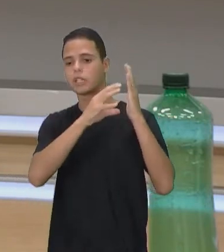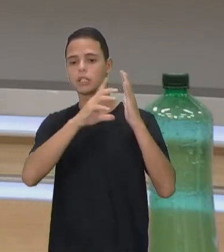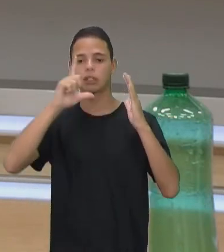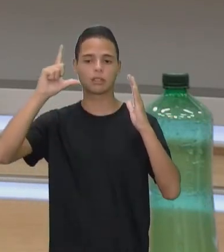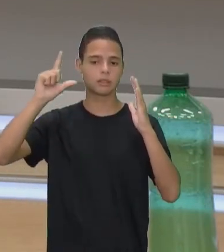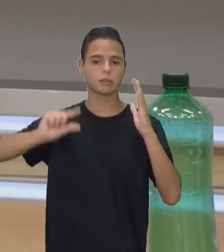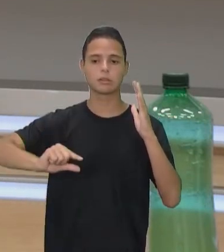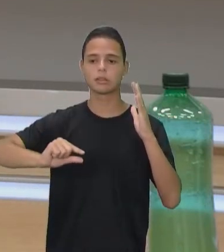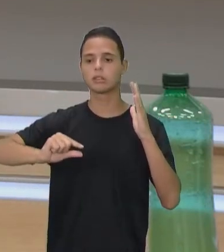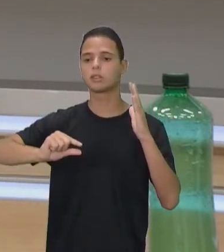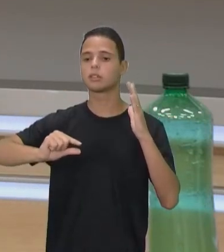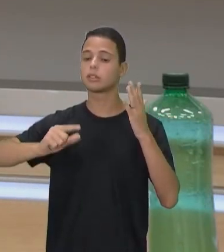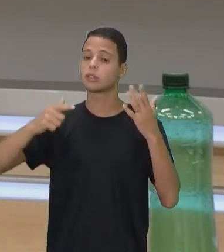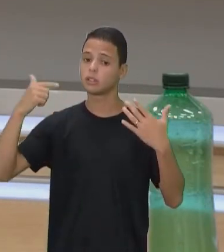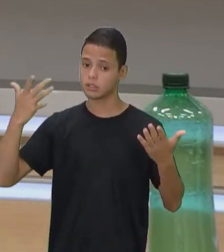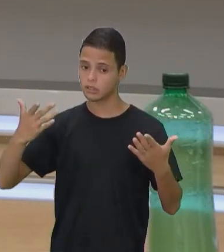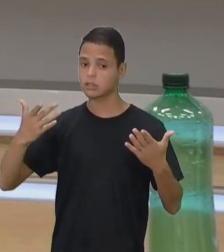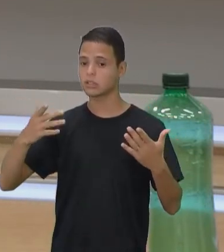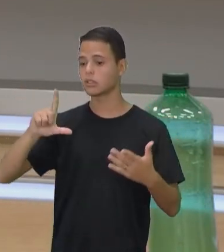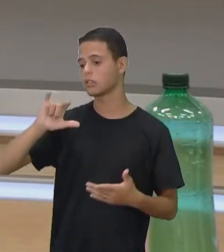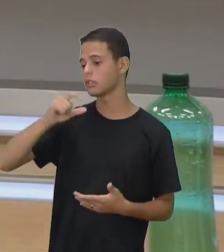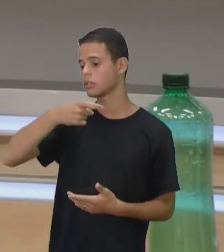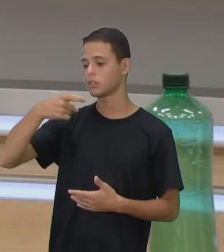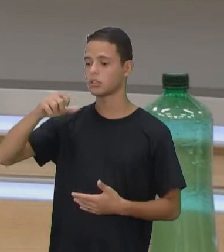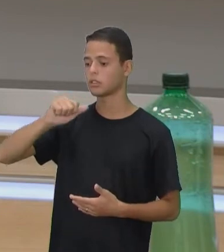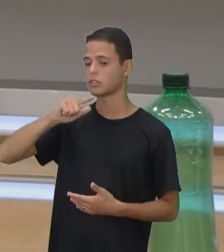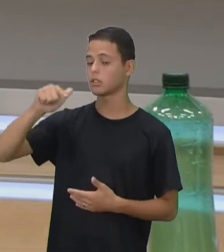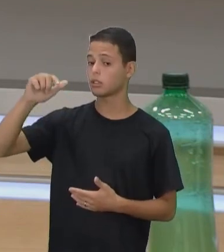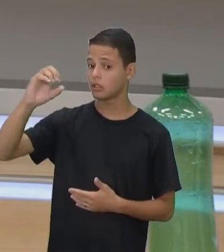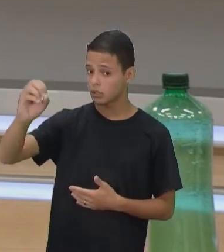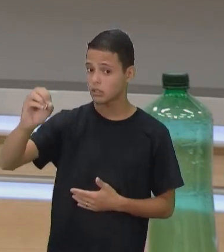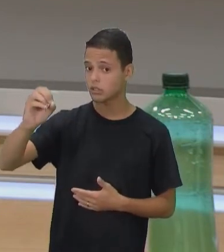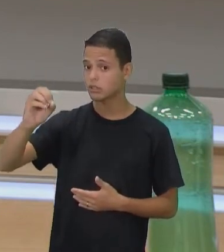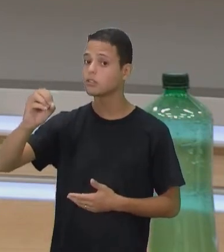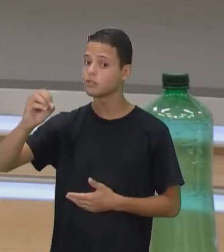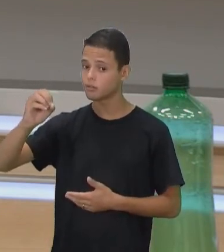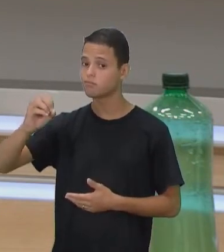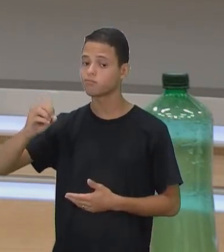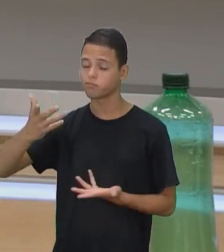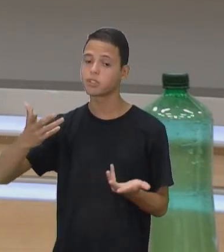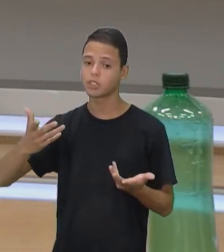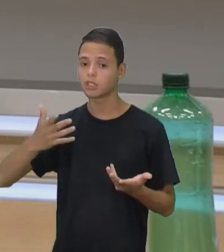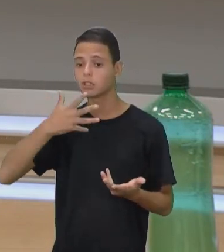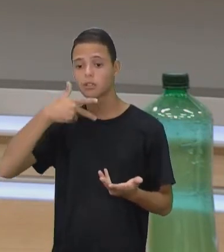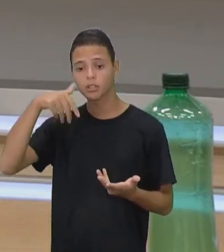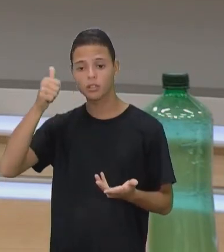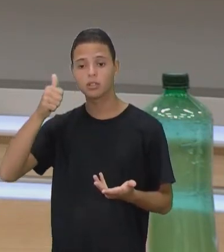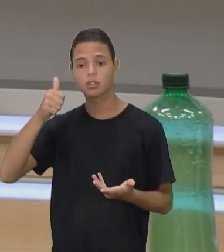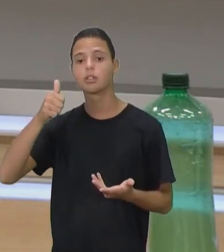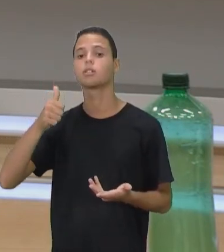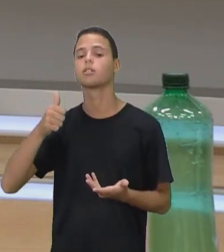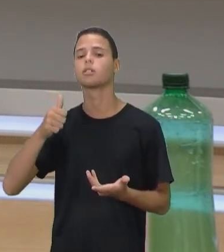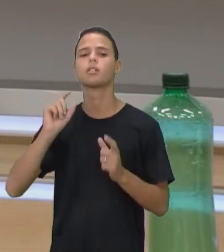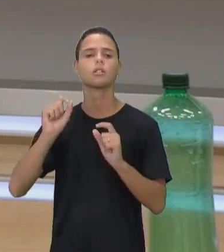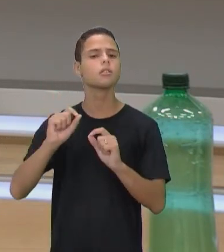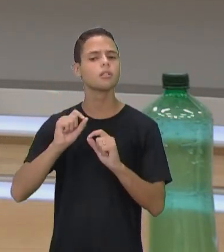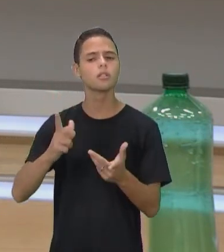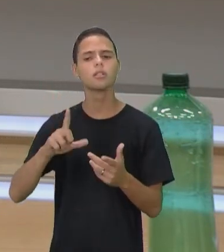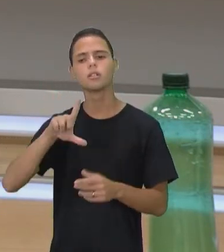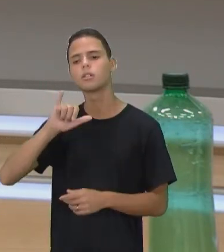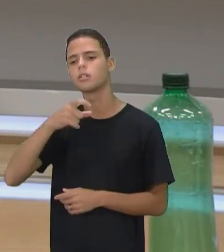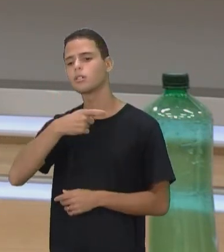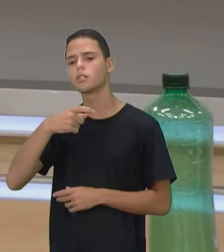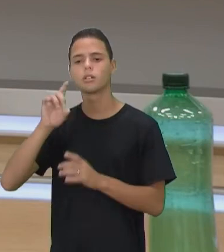ambiente e outra? Depois que o lixão é criado, é um gasto muito maior para ele ser transformado em um aterro sanitário. O que você vai fazer com aquele lixo? O lixo está ali no